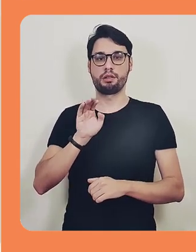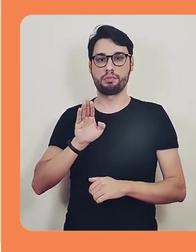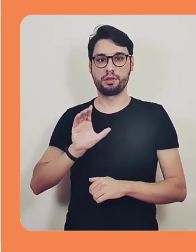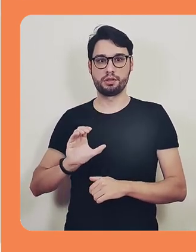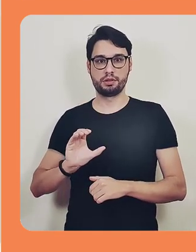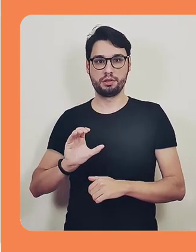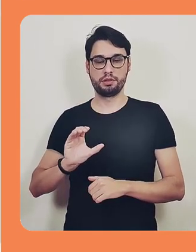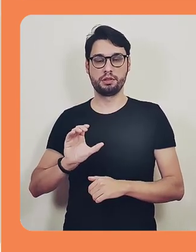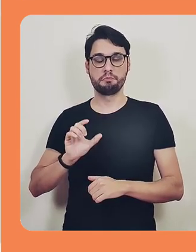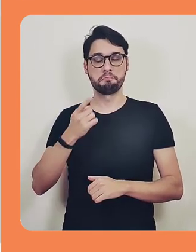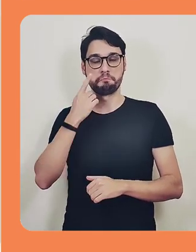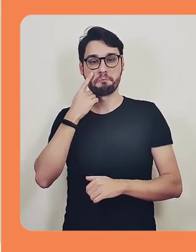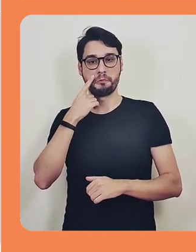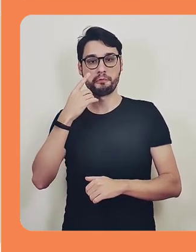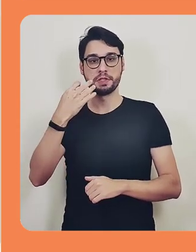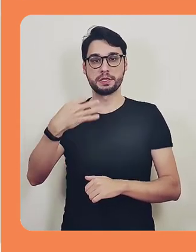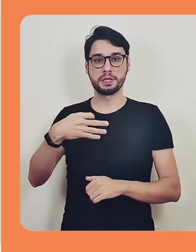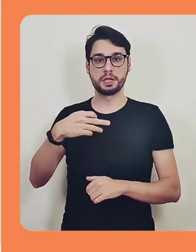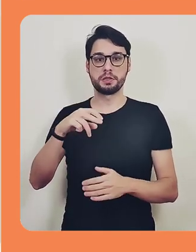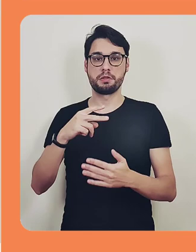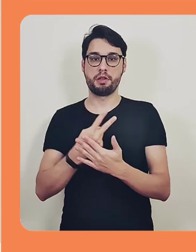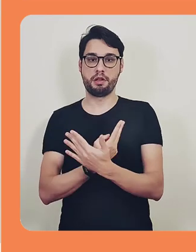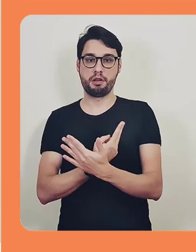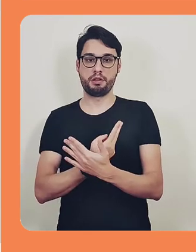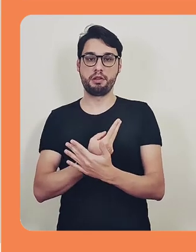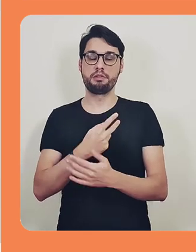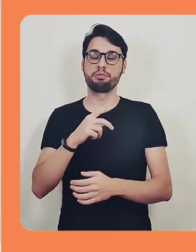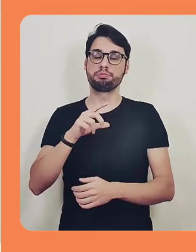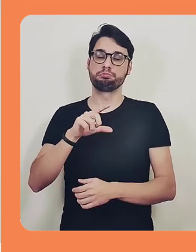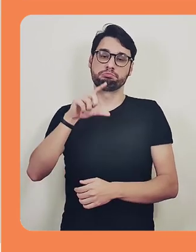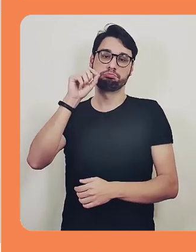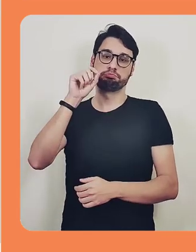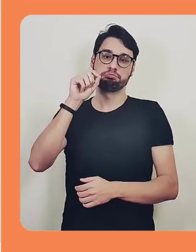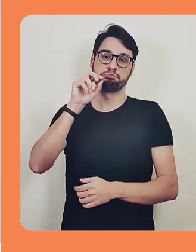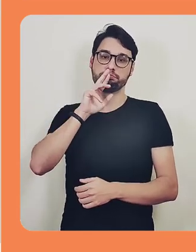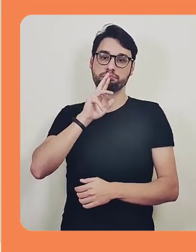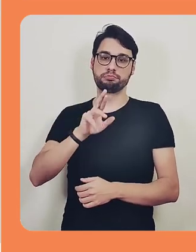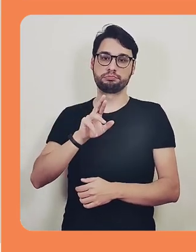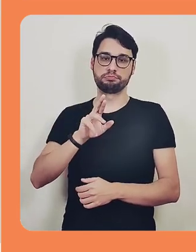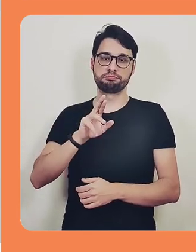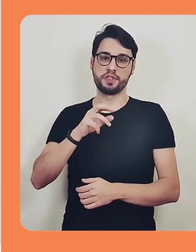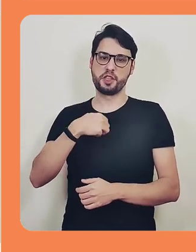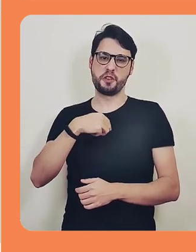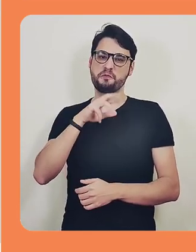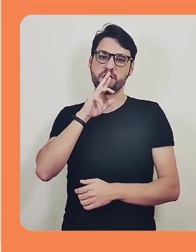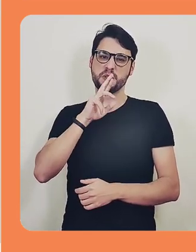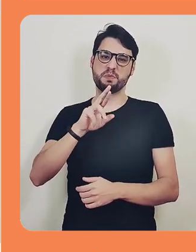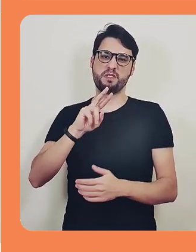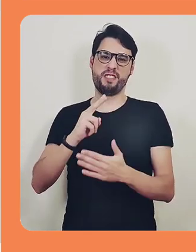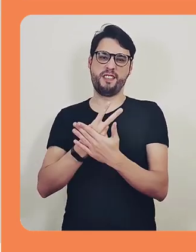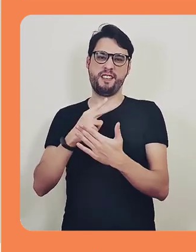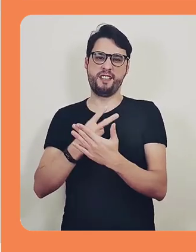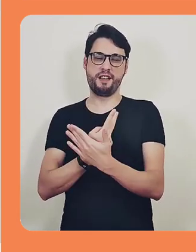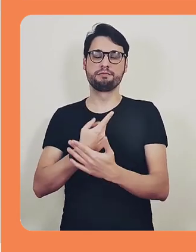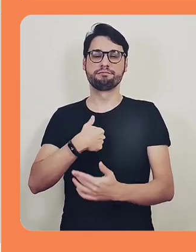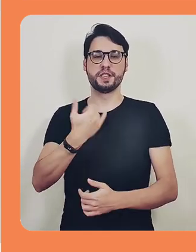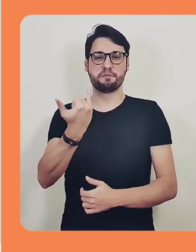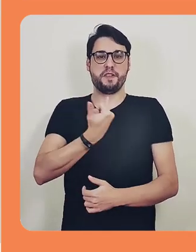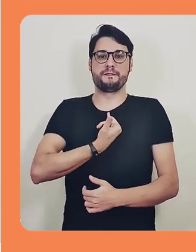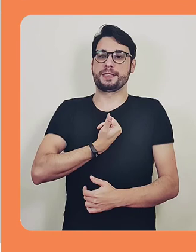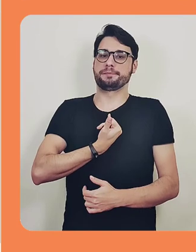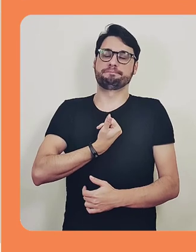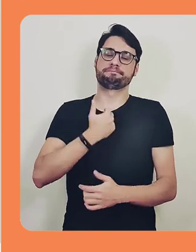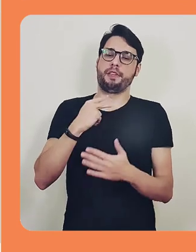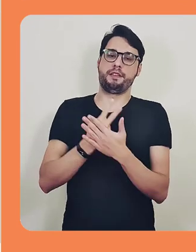Aqui aparece a opção da alternativa. Aqui diz qual é que é a correta, né? Qual que você vai marcar. Então